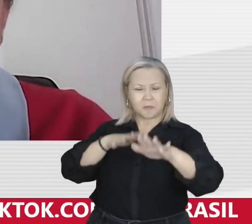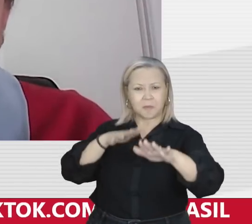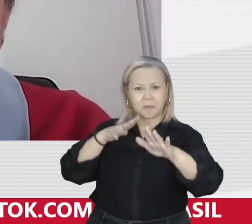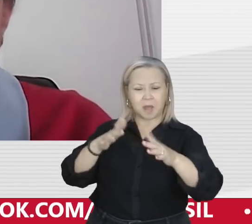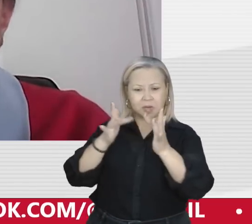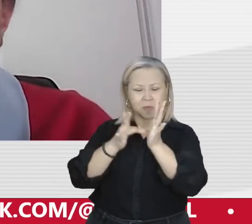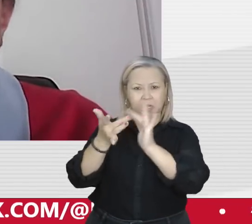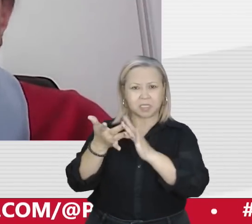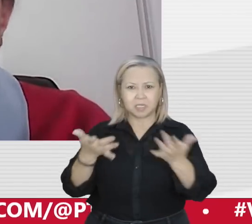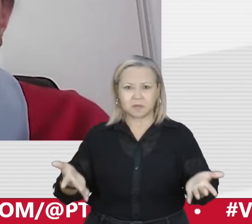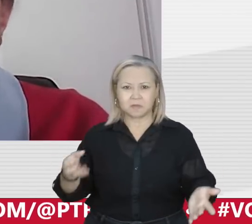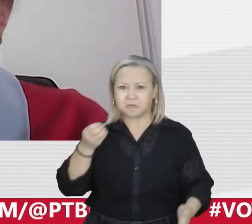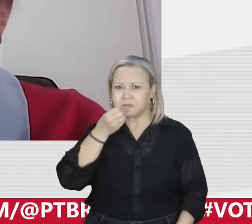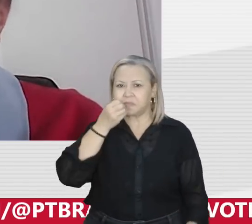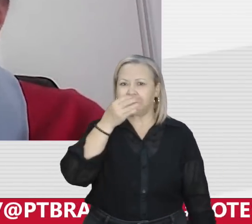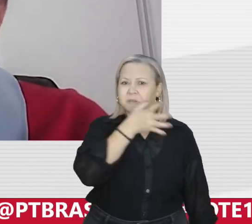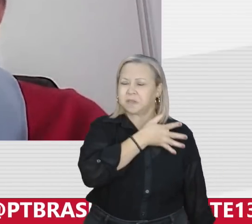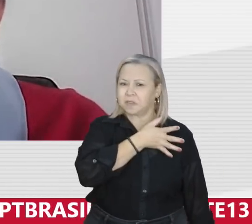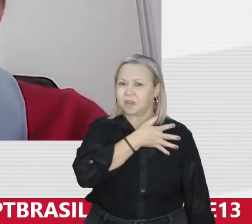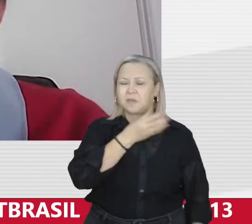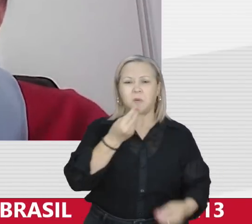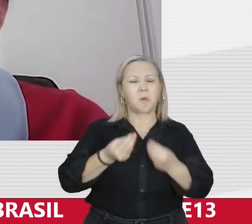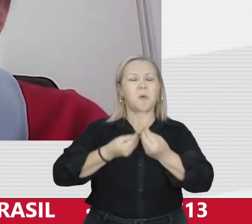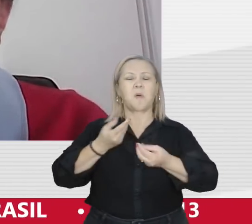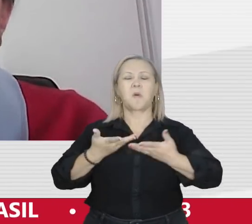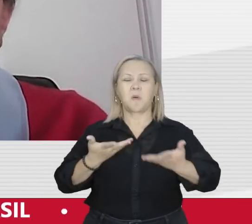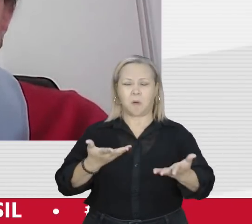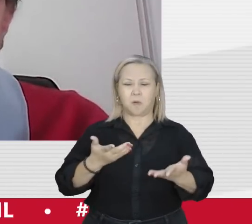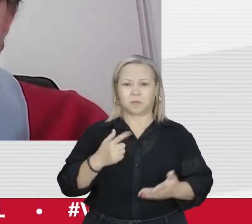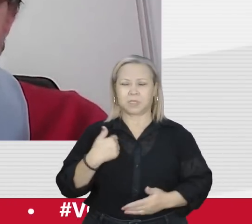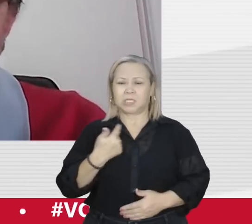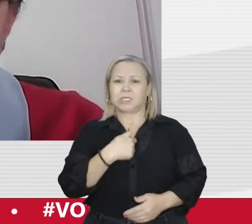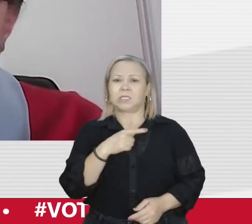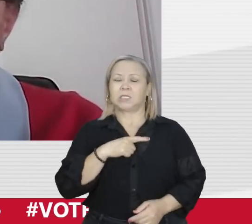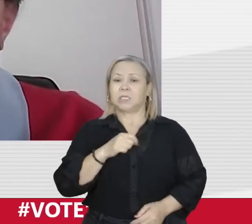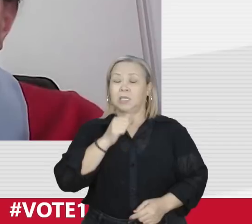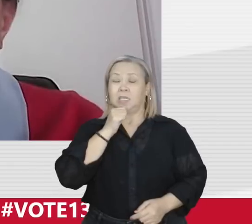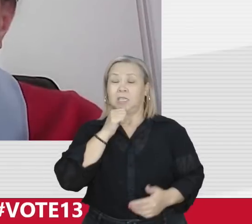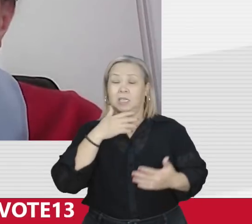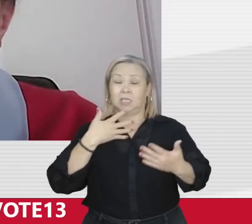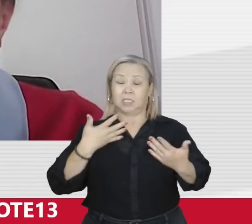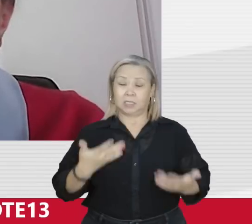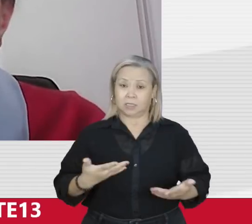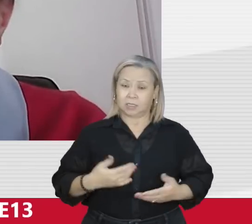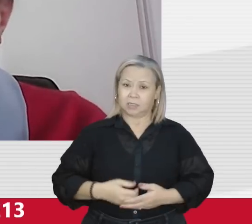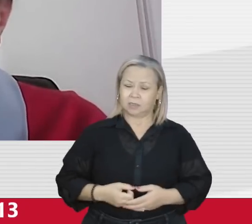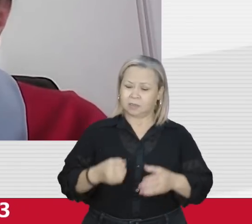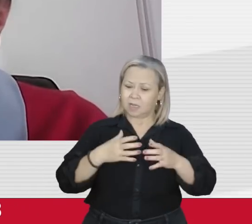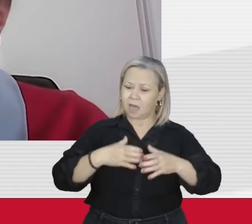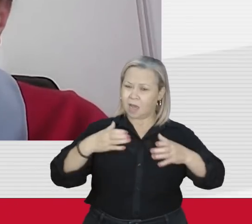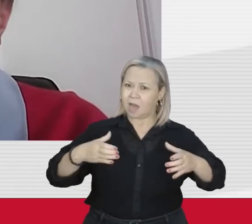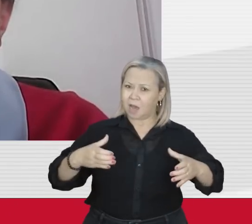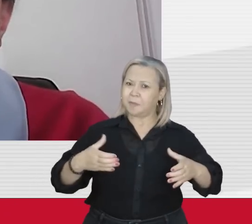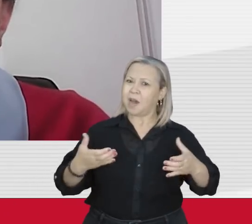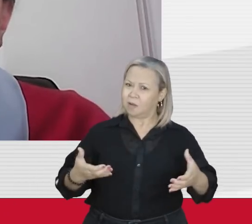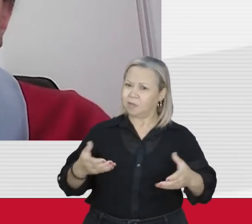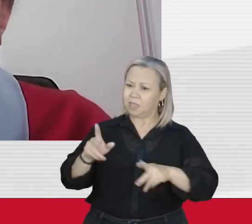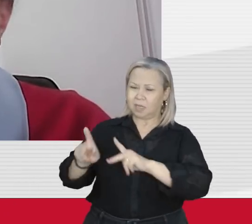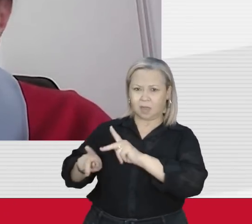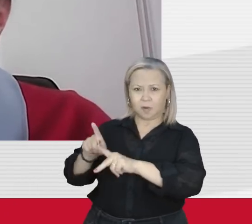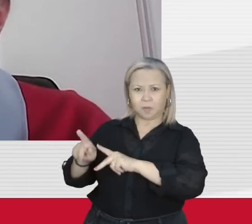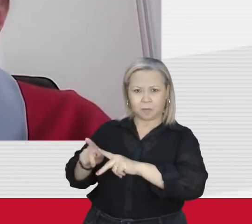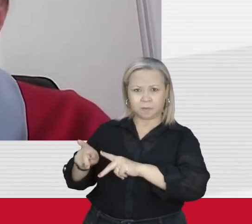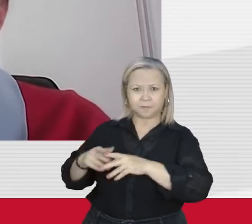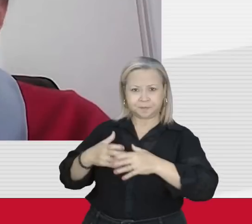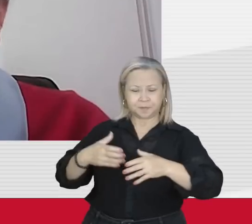dizer, é um escândalo, né? Que a gente tem ainda, eu acredito, inclusive, que a maioria esmagadora da